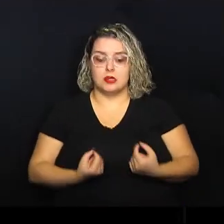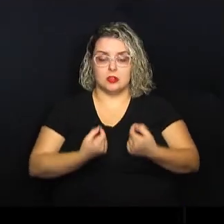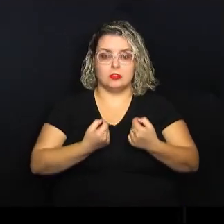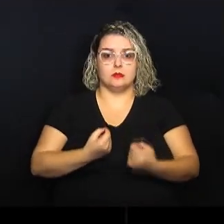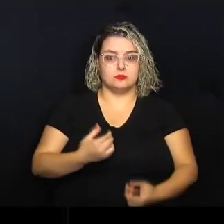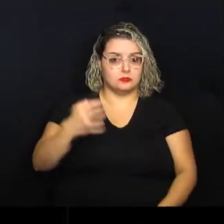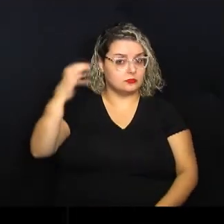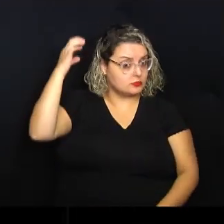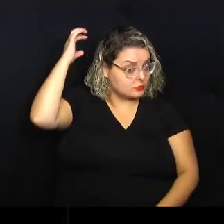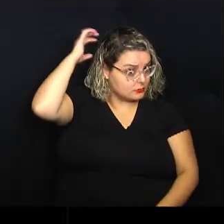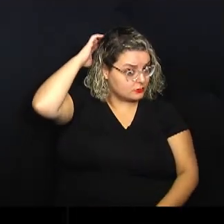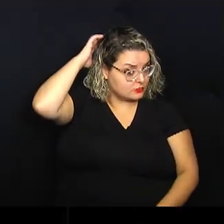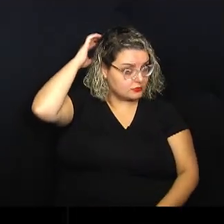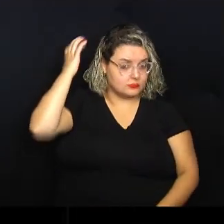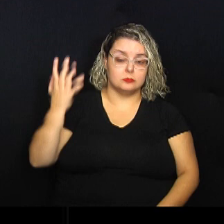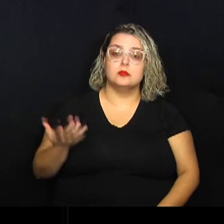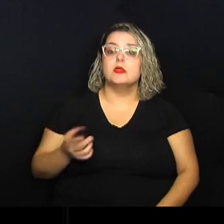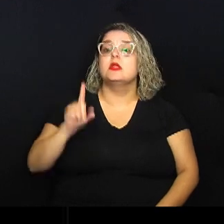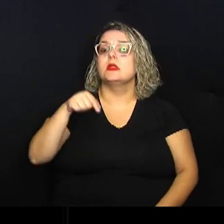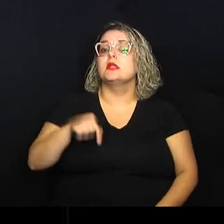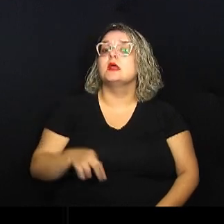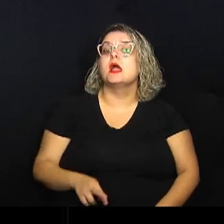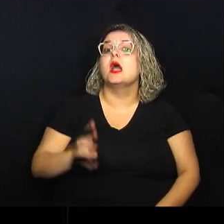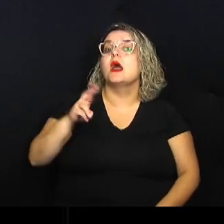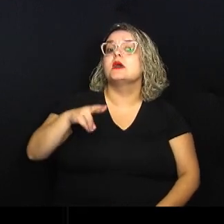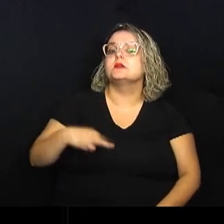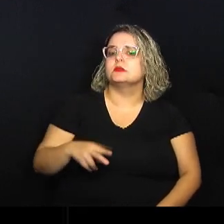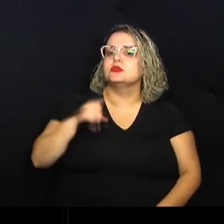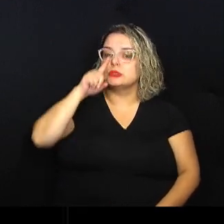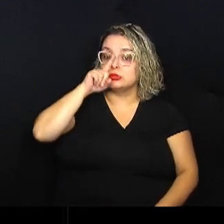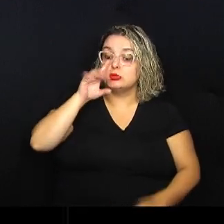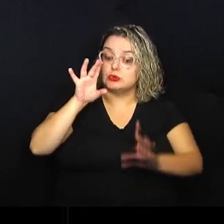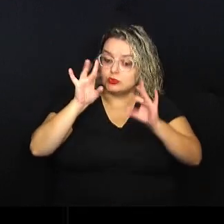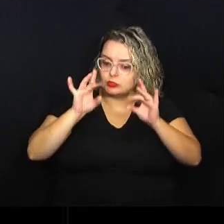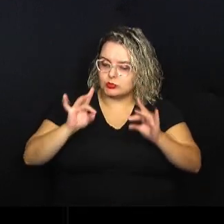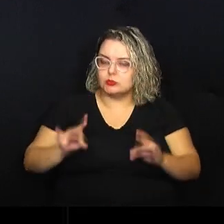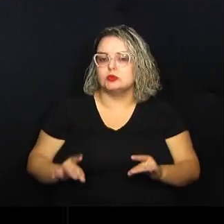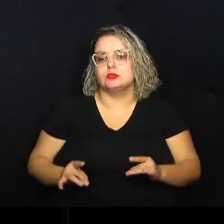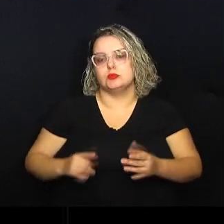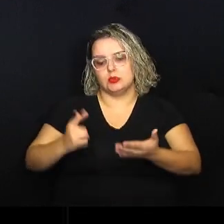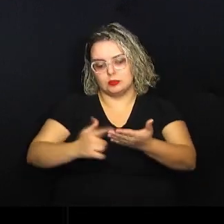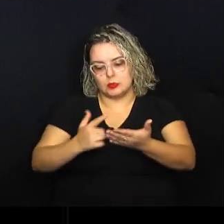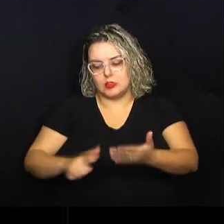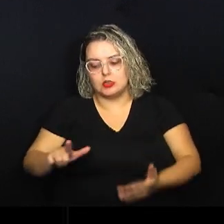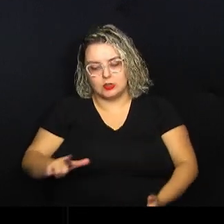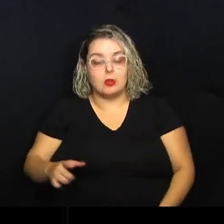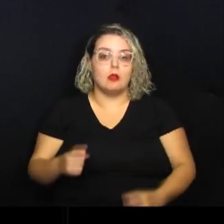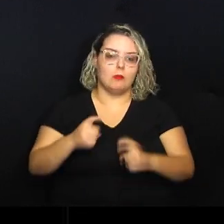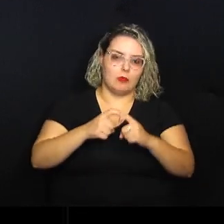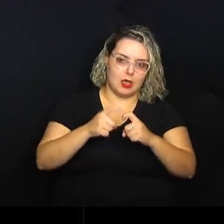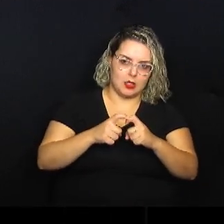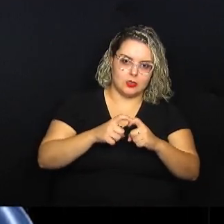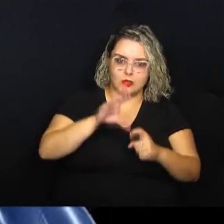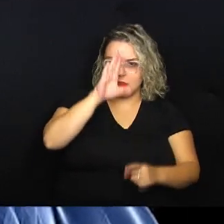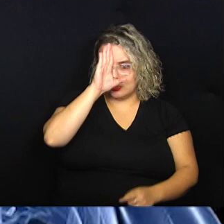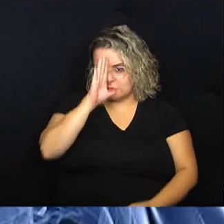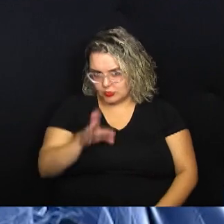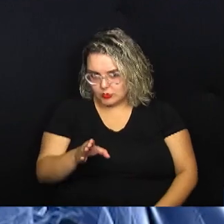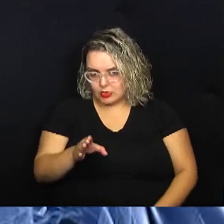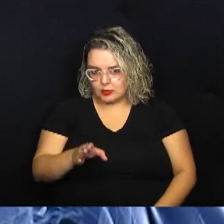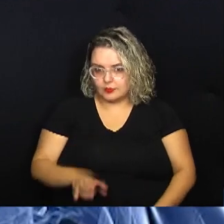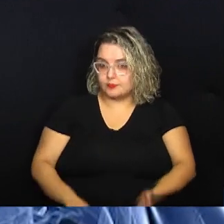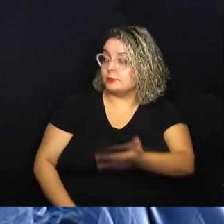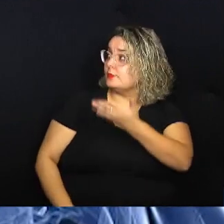da cabeça e pescoço tem fatores de risco bem definidos pela literatura médica. Os principais são